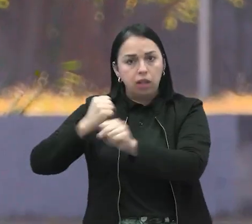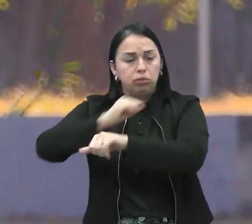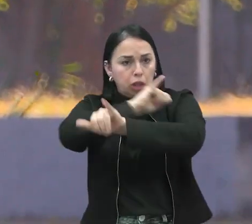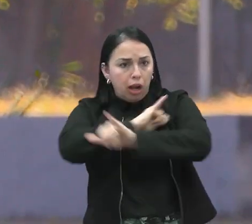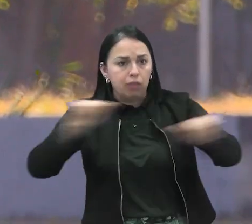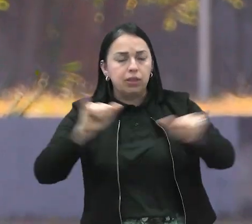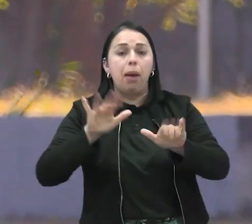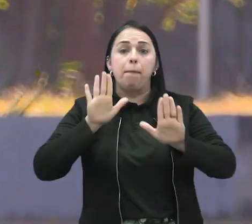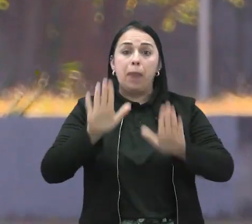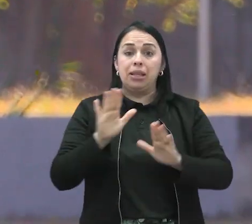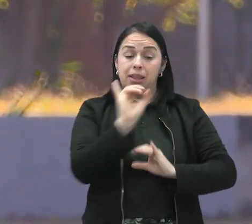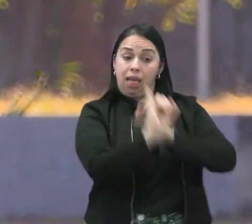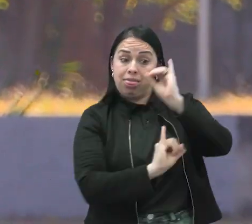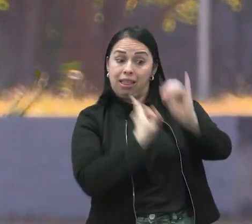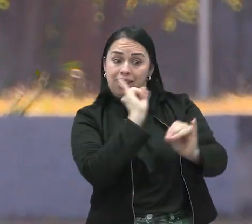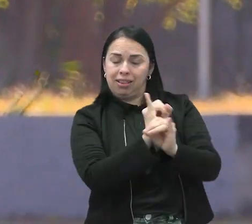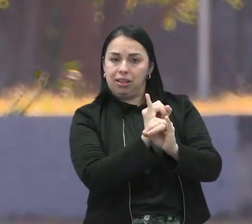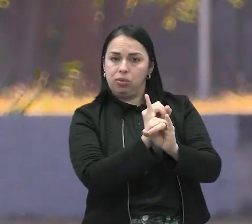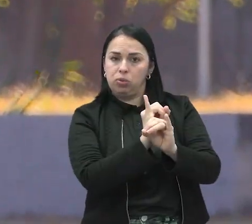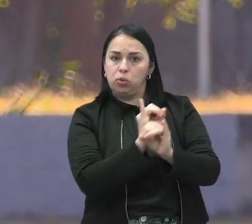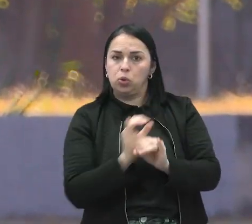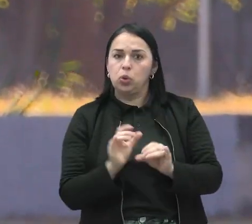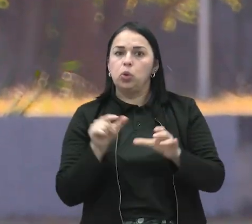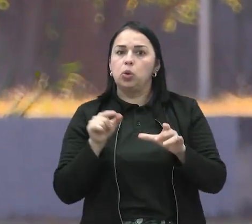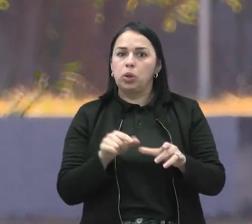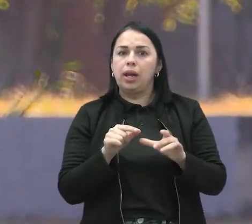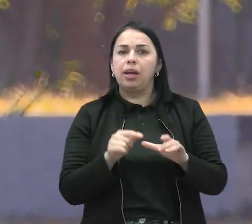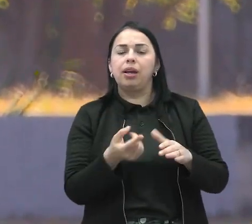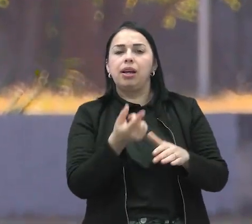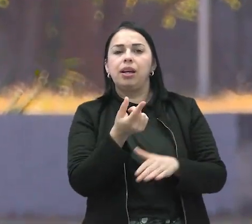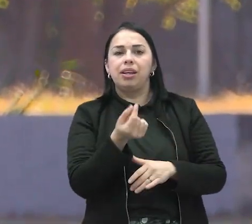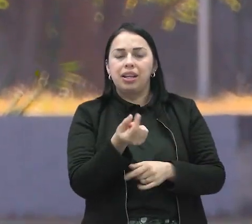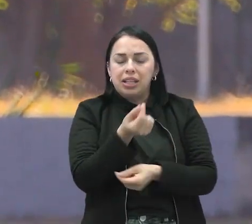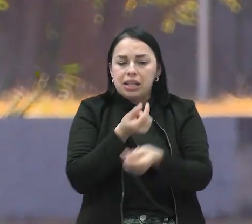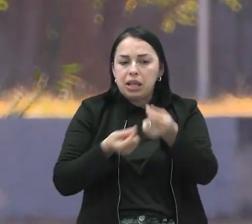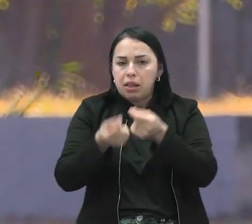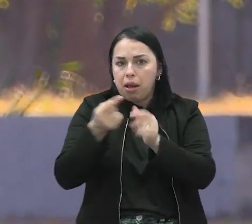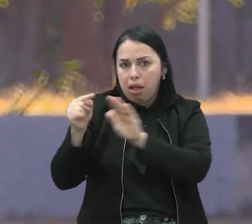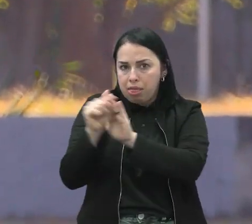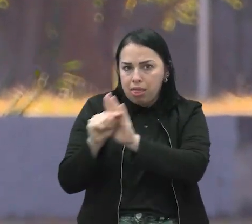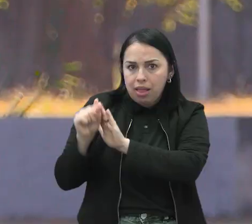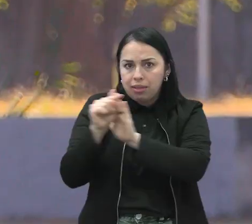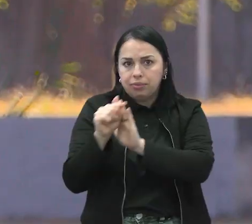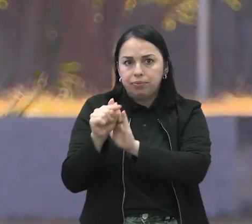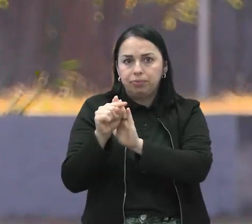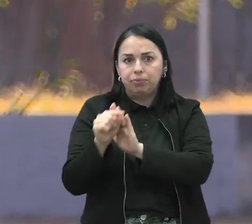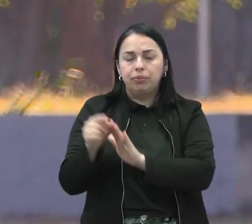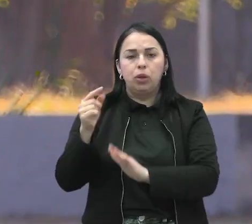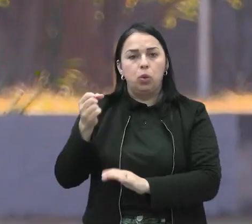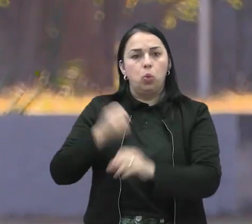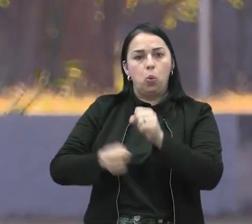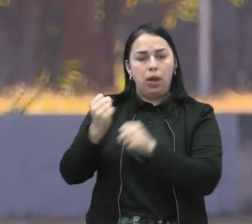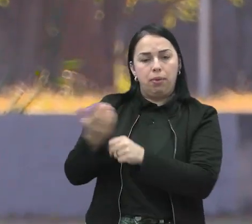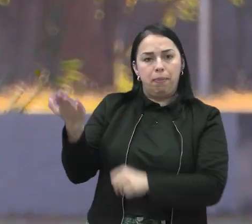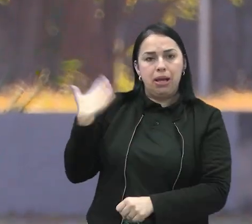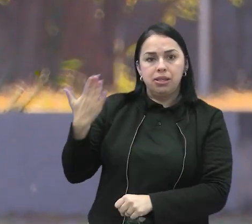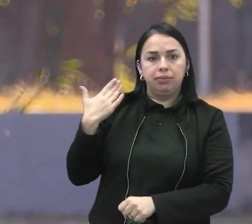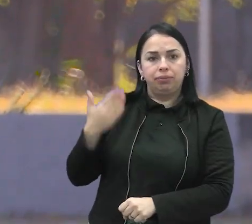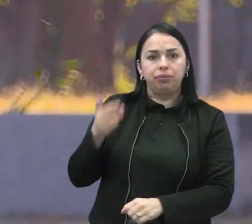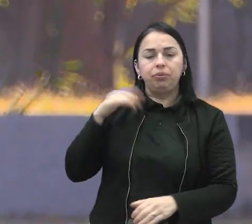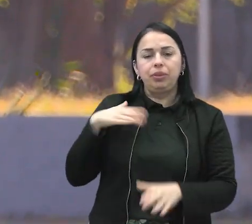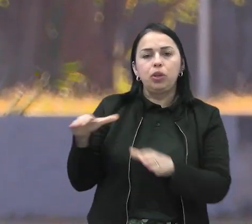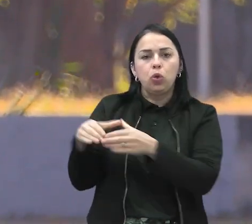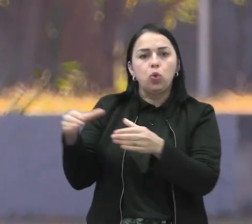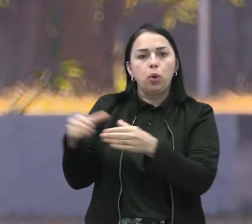2025. Já na internet, uma organização que monitora as redes sociais recebeu em